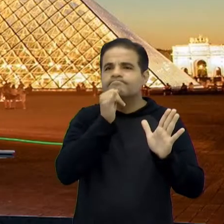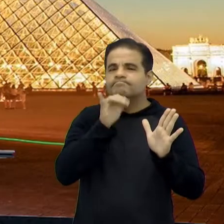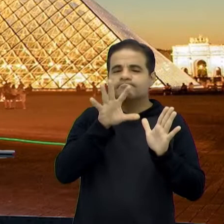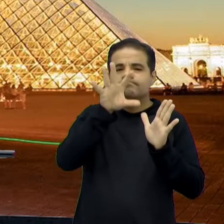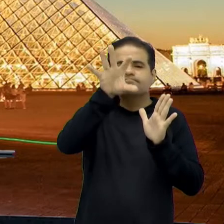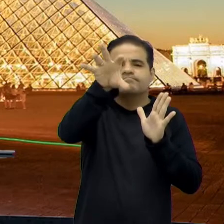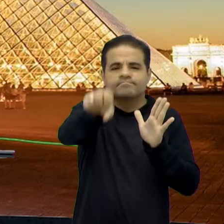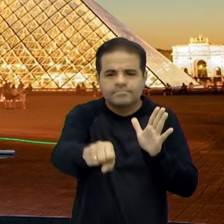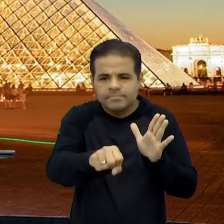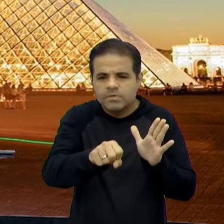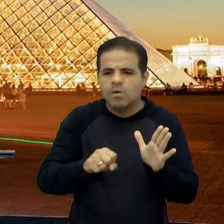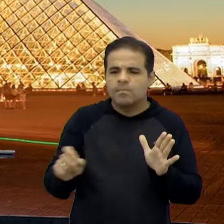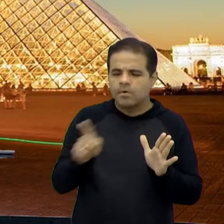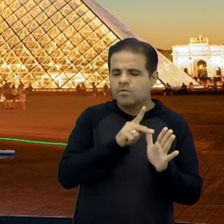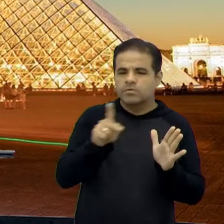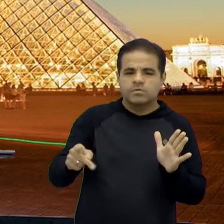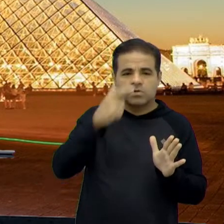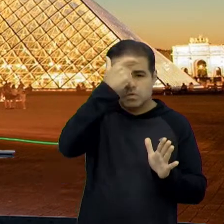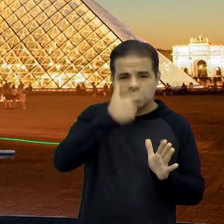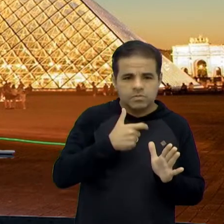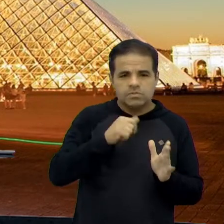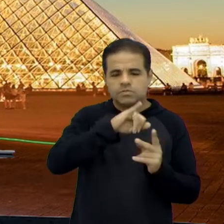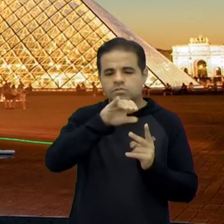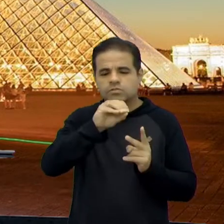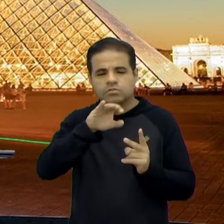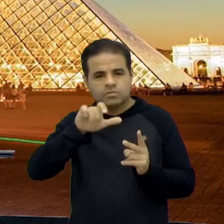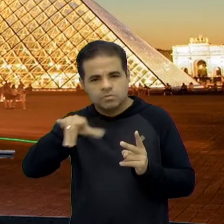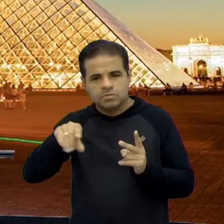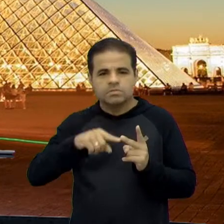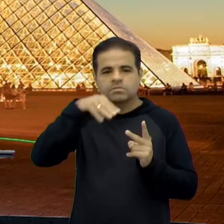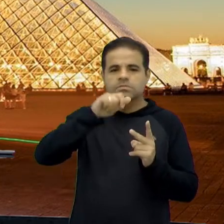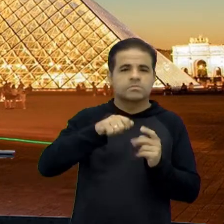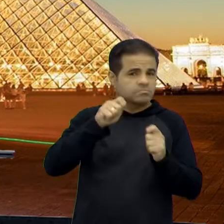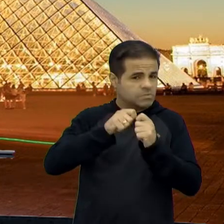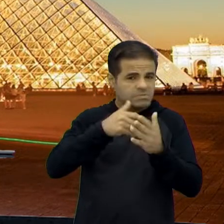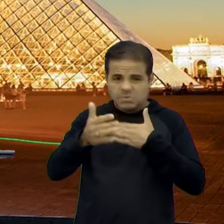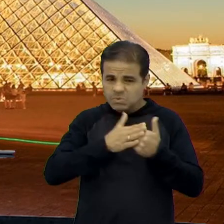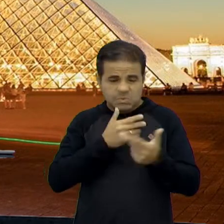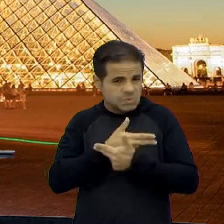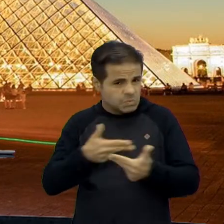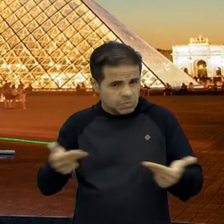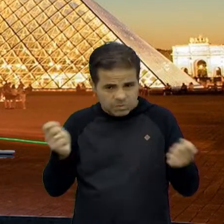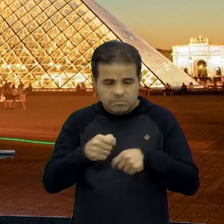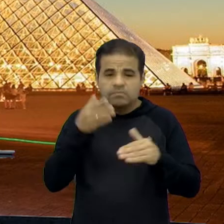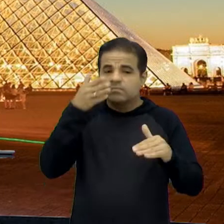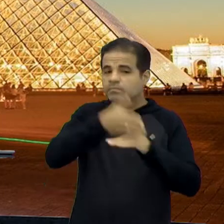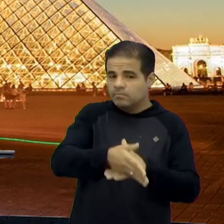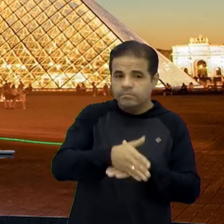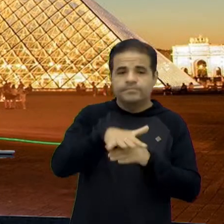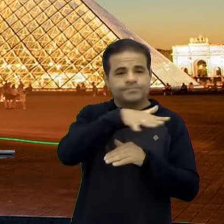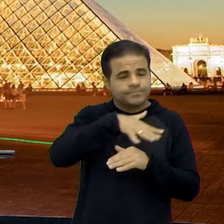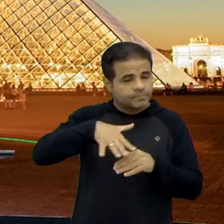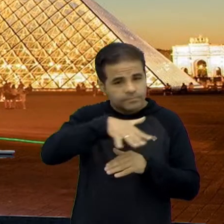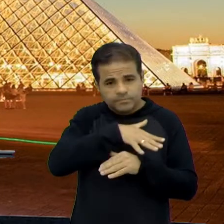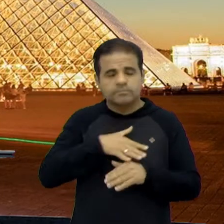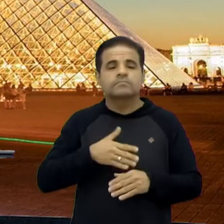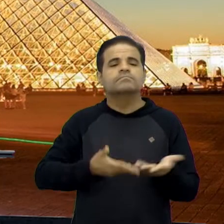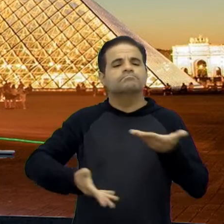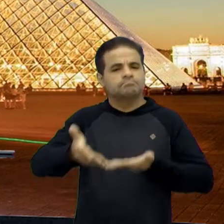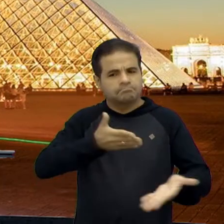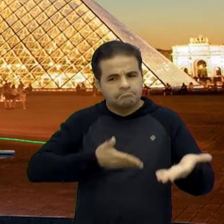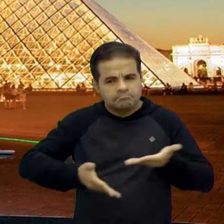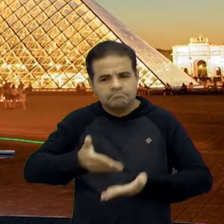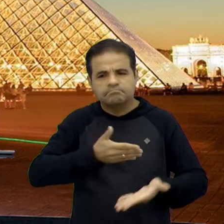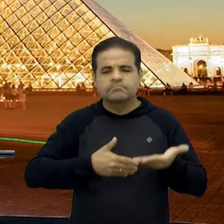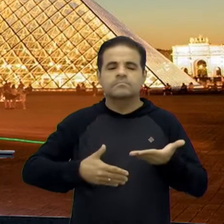aqui do professor Josélio, a imagem do professor Mauro e faço o que eu quiser com essa imagem. A gente entrou dentro desse campo que se relaciona também